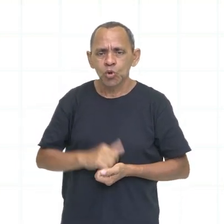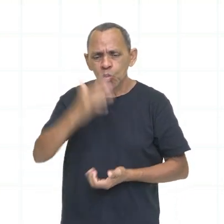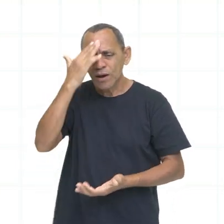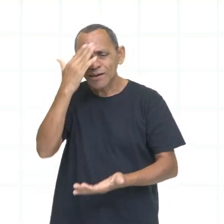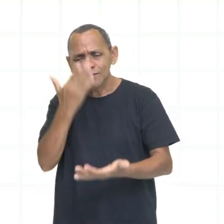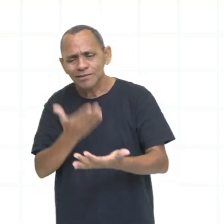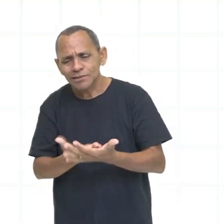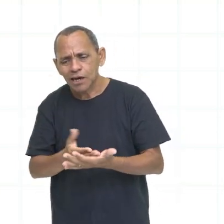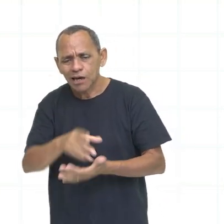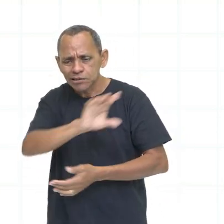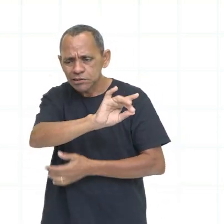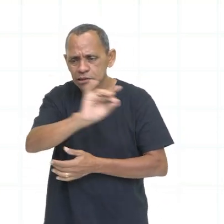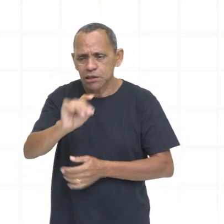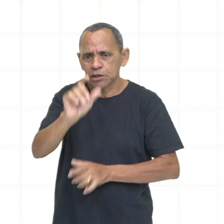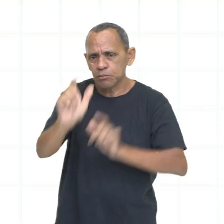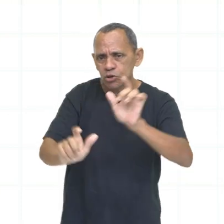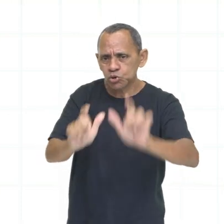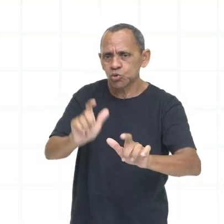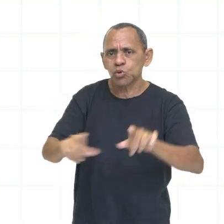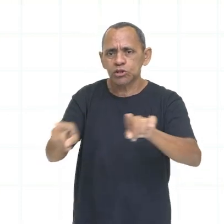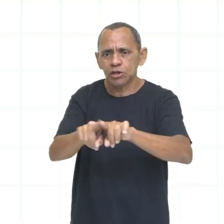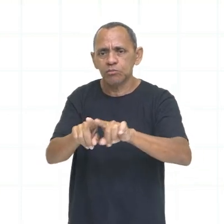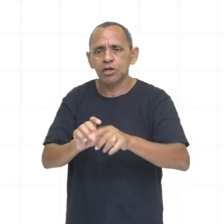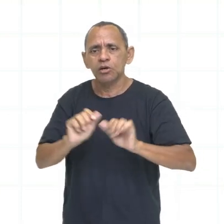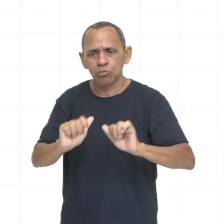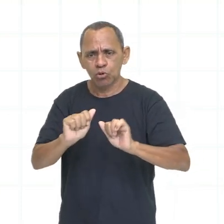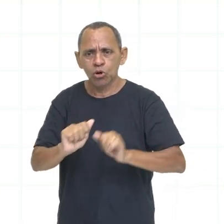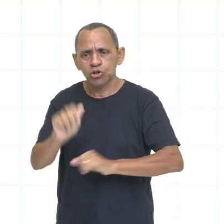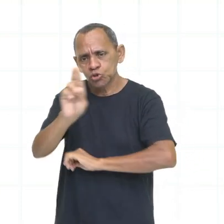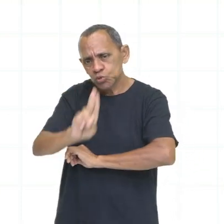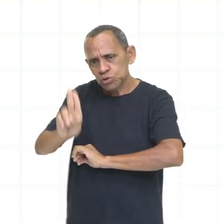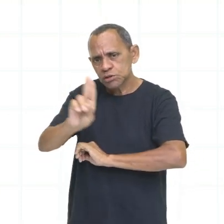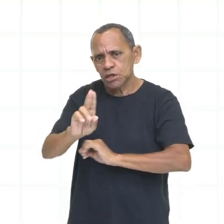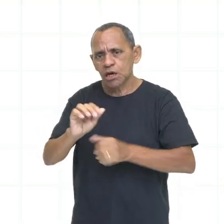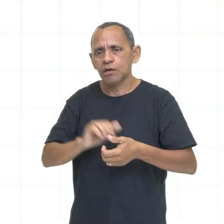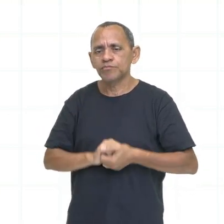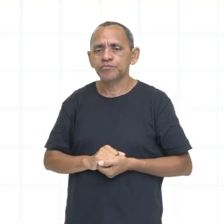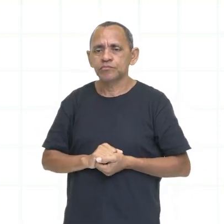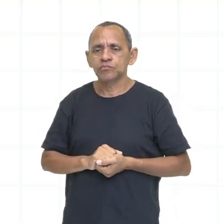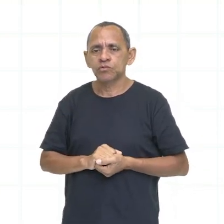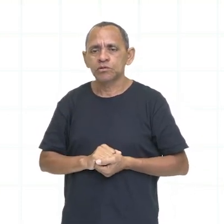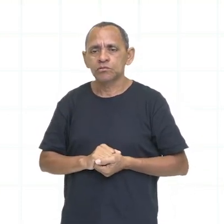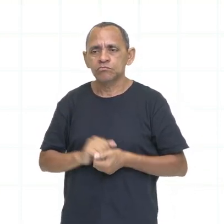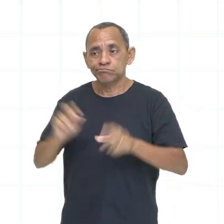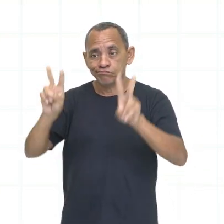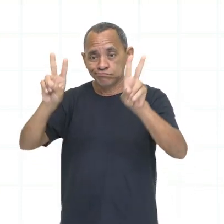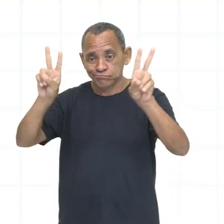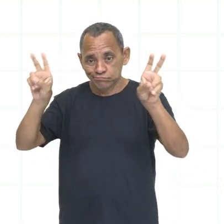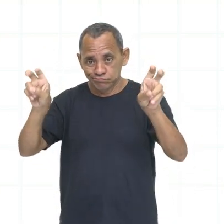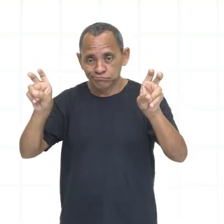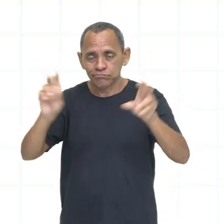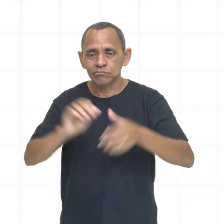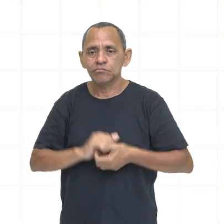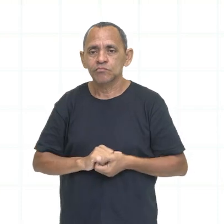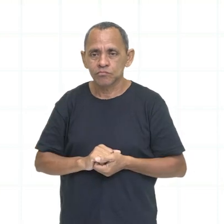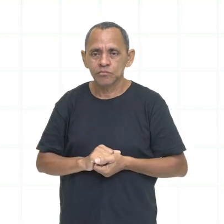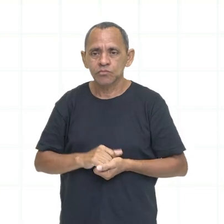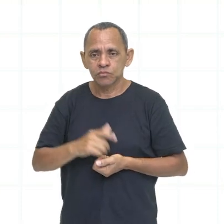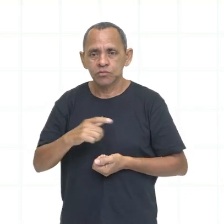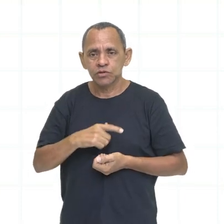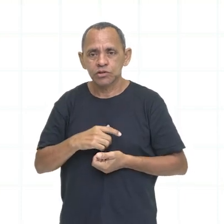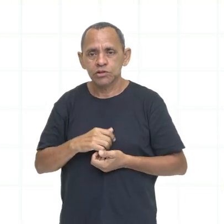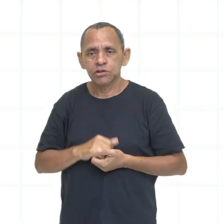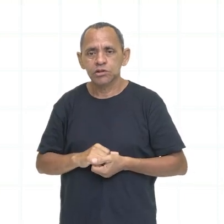Então aqui eu tenho um apóstrofo sendo utilizado, esse sinalzinho aqui, que indica a posse ou abreviação. Nesse caso aqui, a